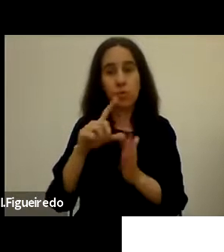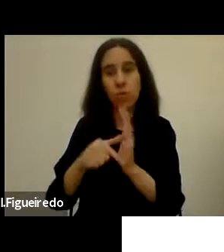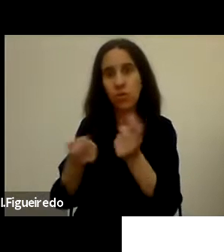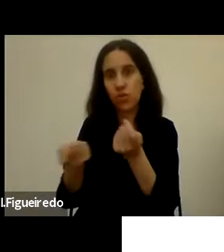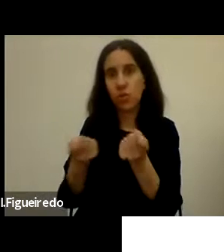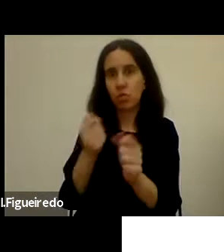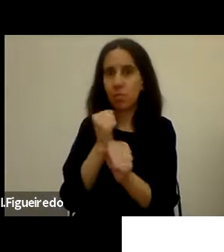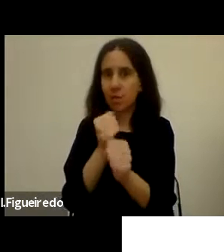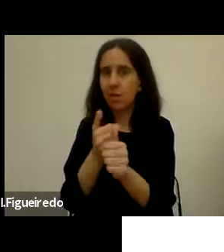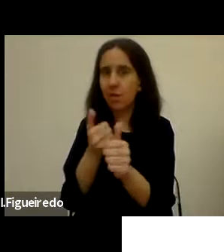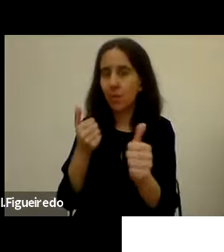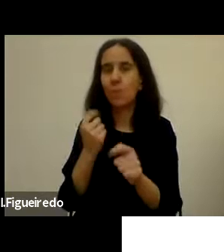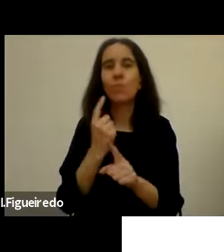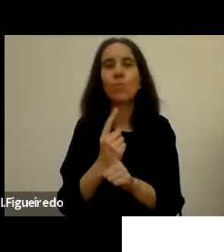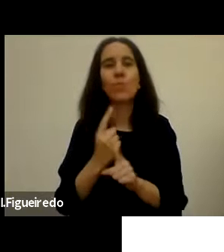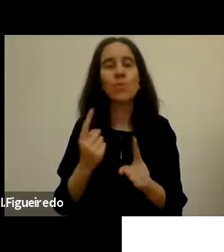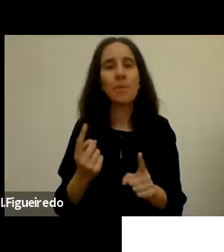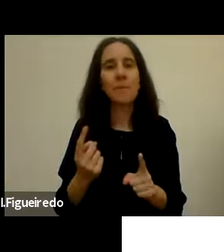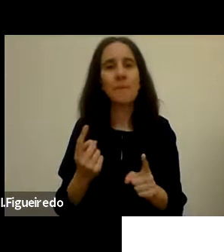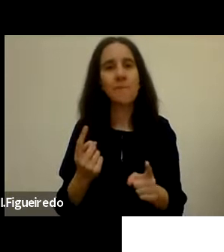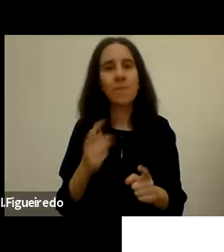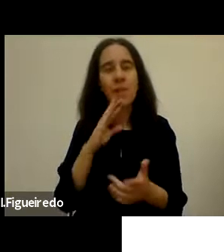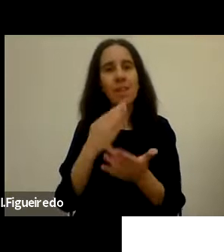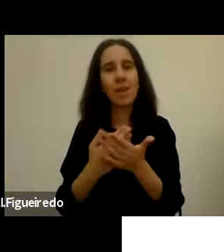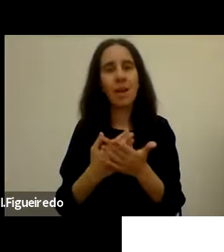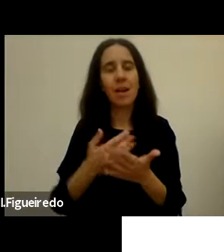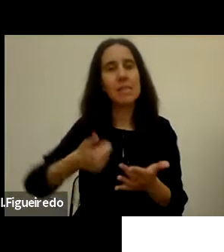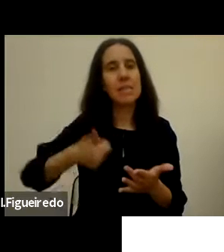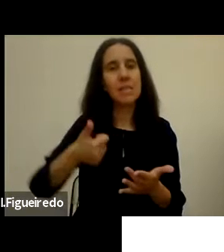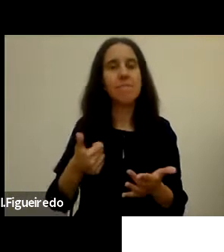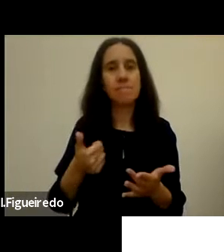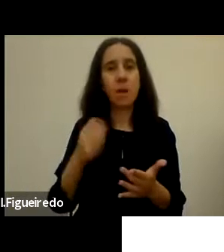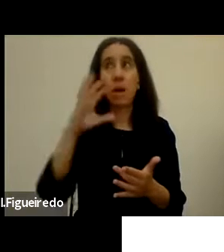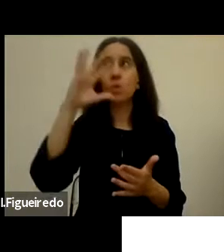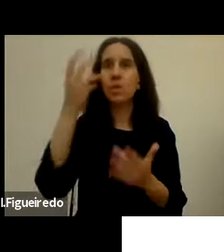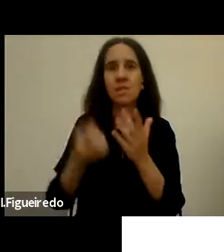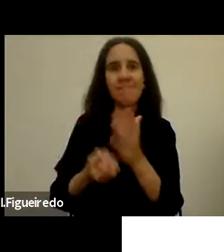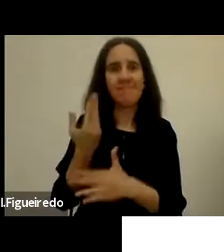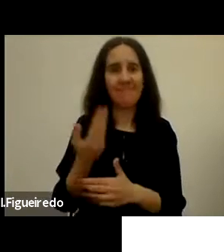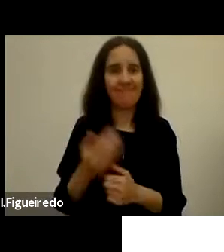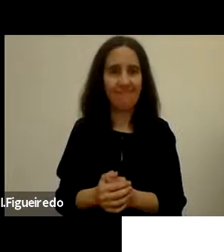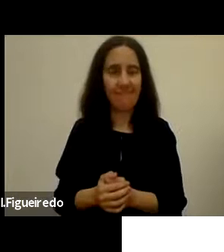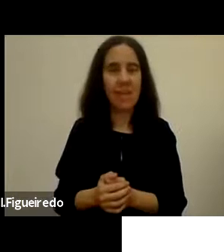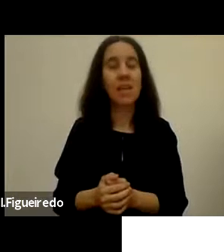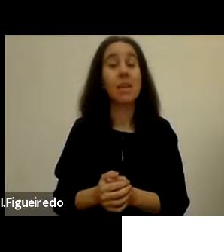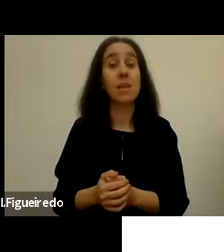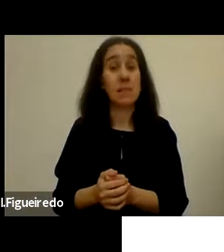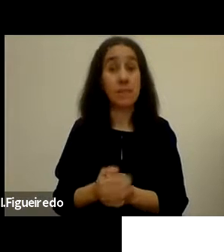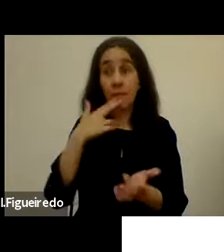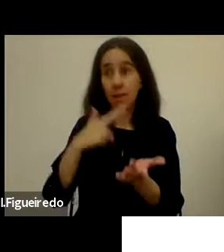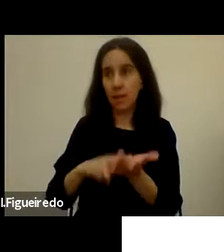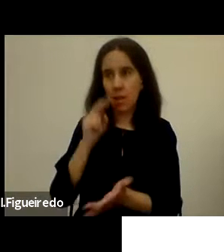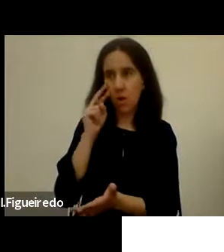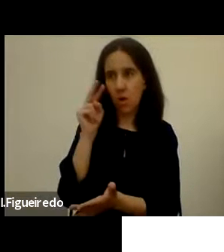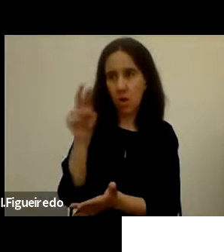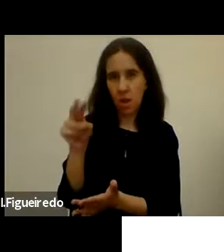em teletrabalho porque é um instrumento privilegiado de fazer acontecer, de olhar para a realidade e